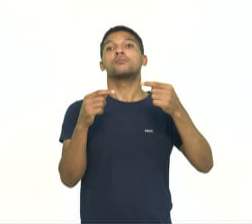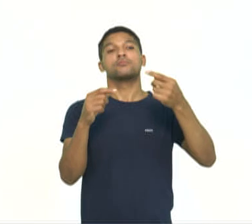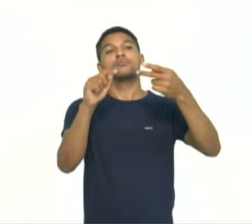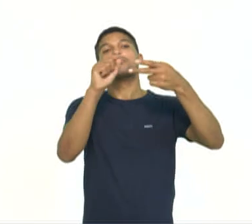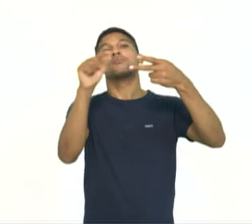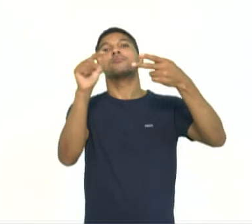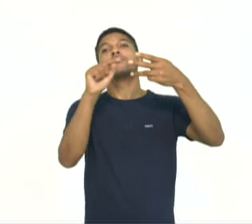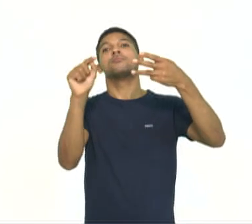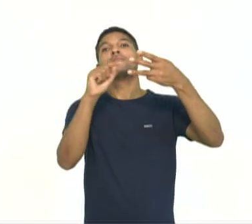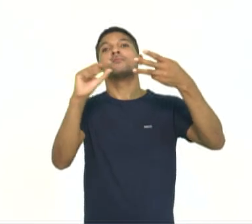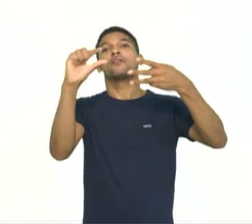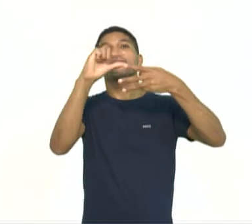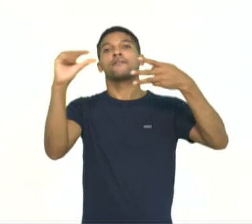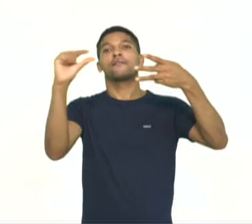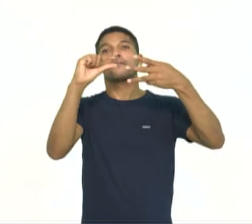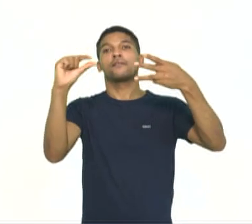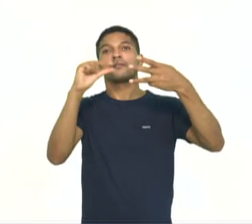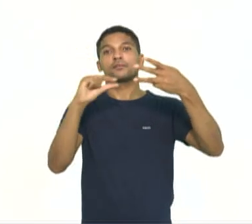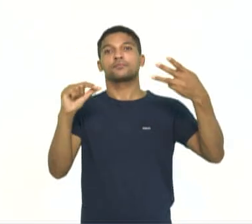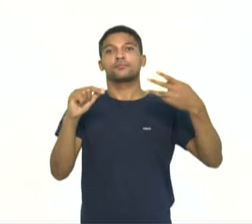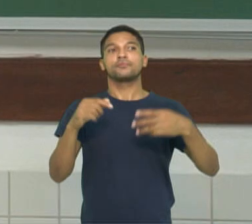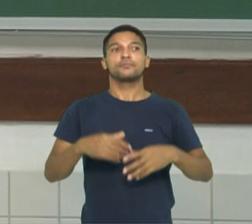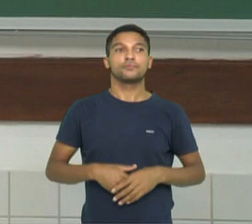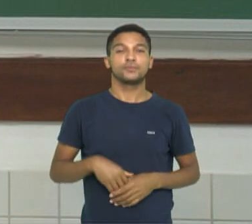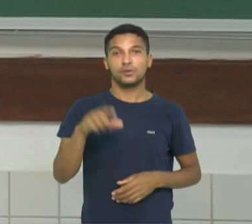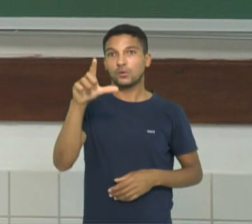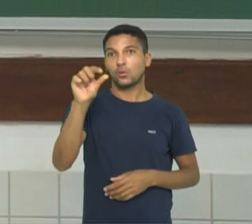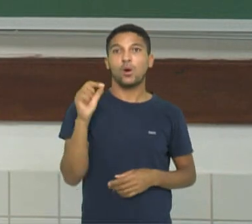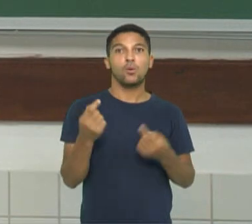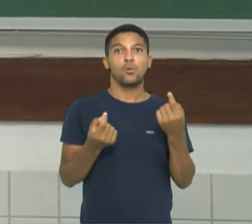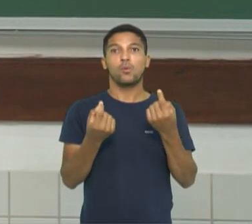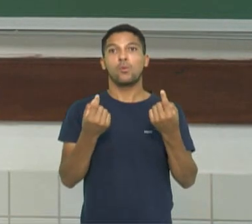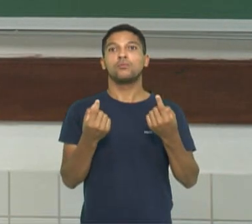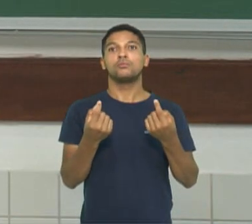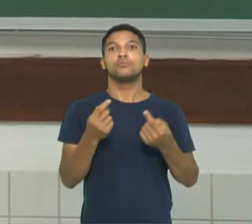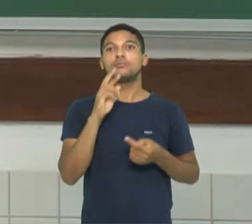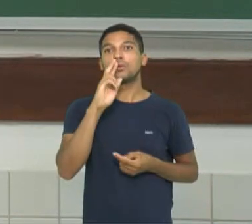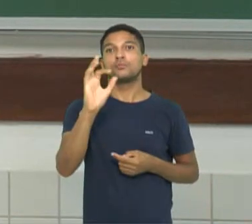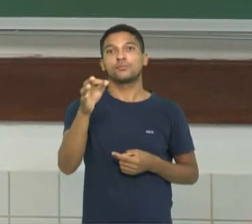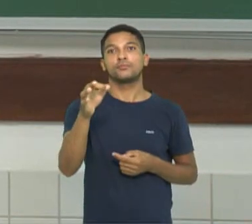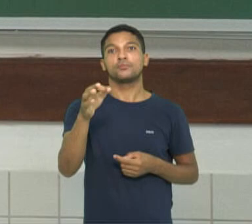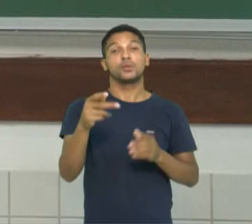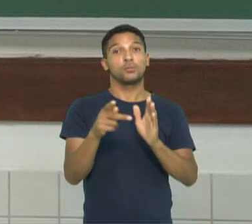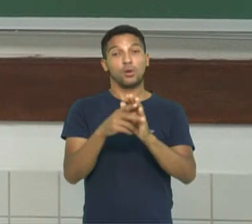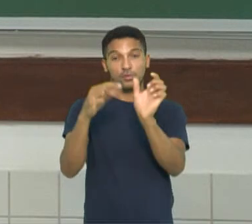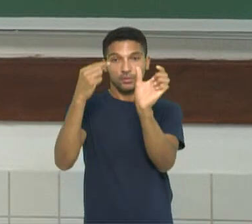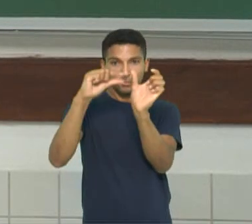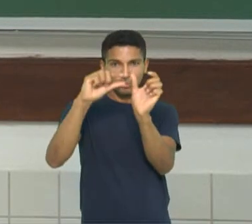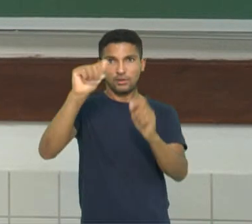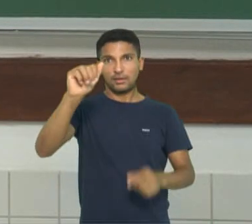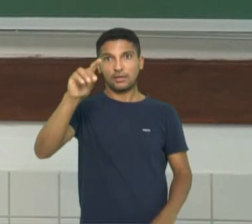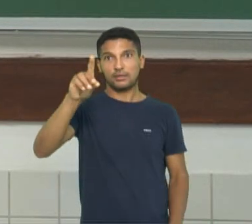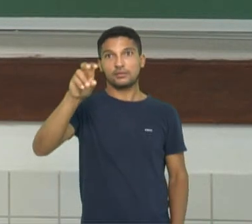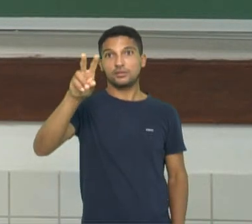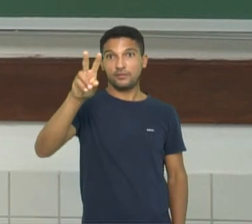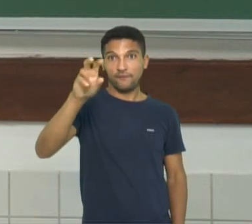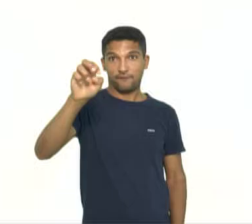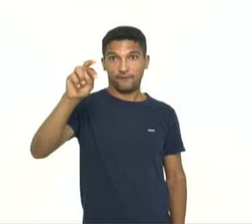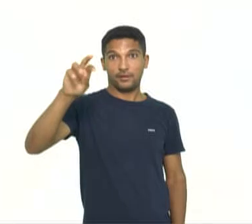e entretanto. Então, assinalem aí qual dessas alternativas contém as conjunções